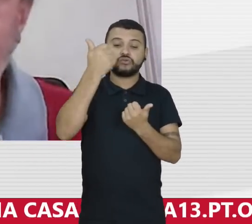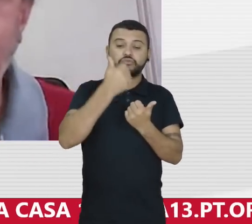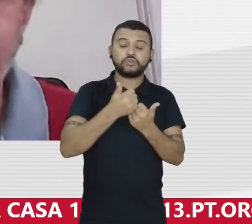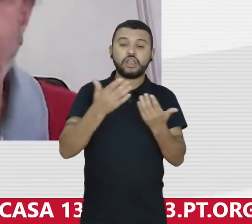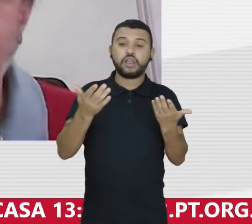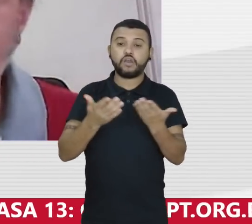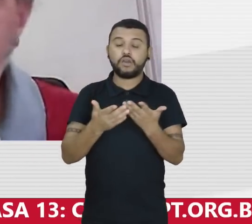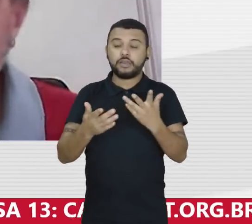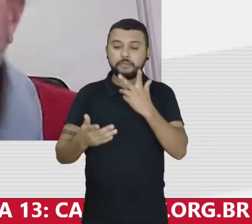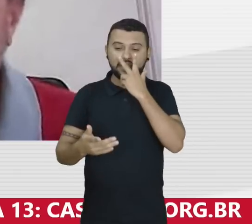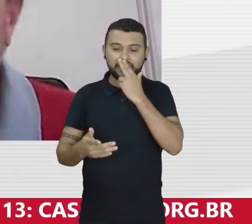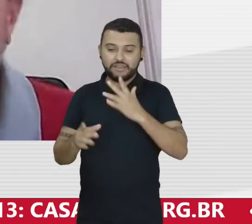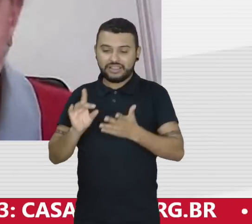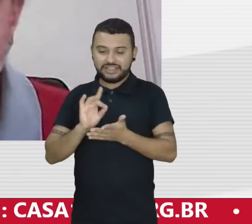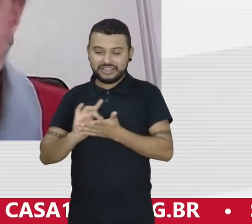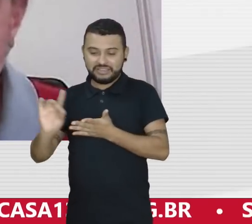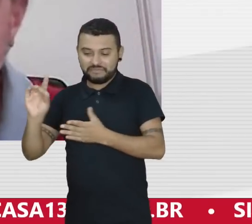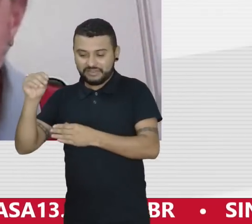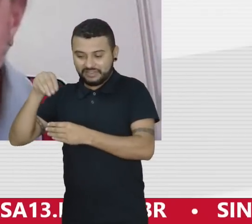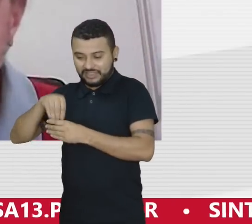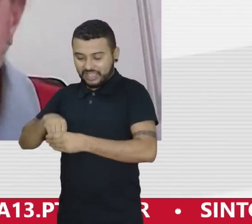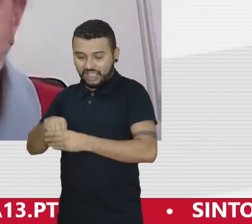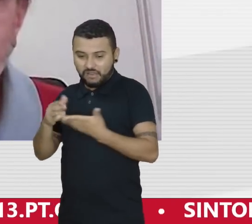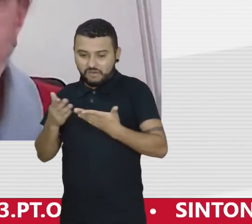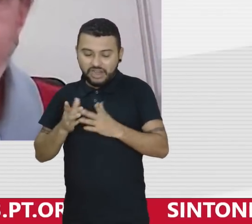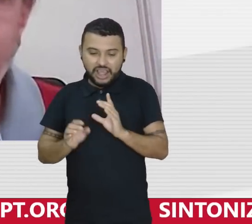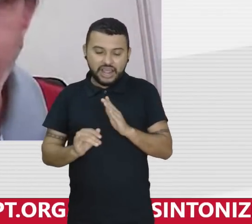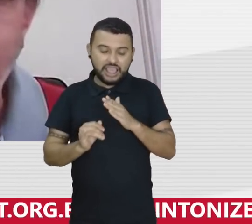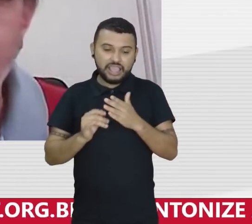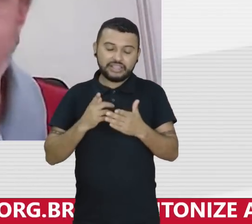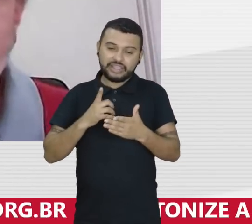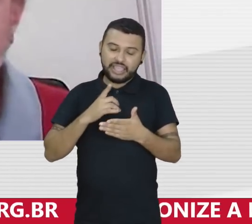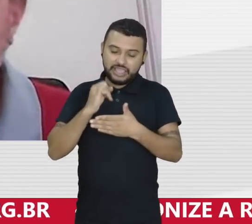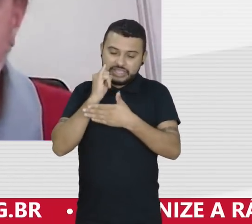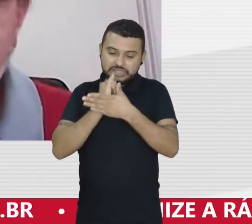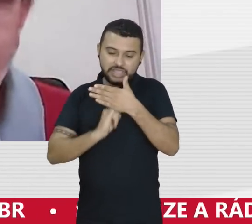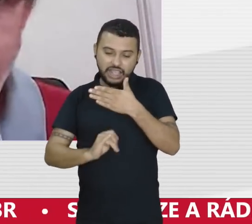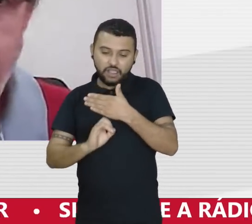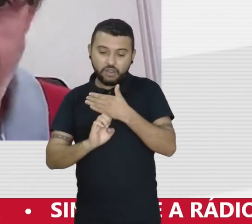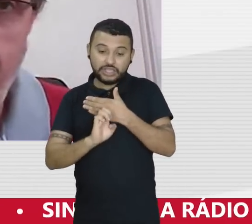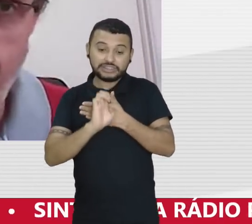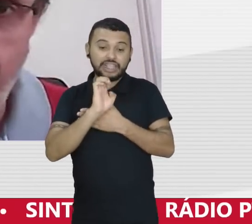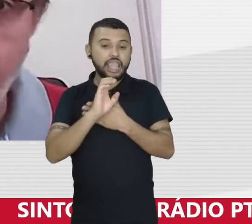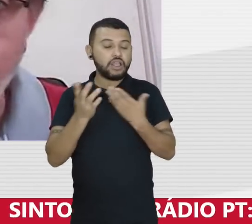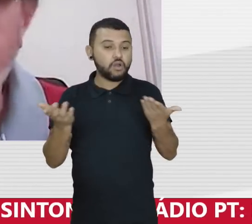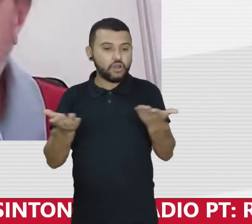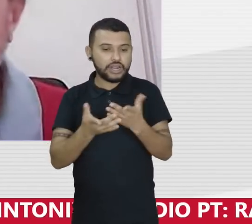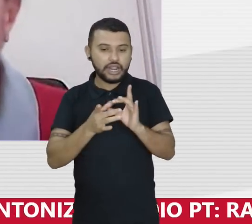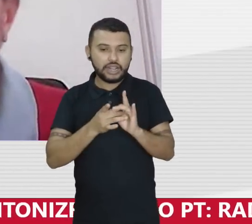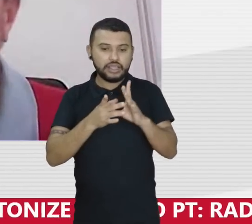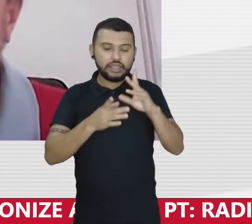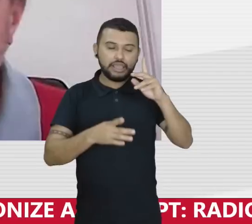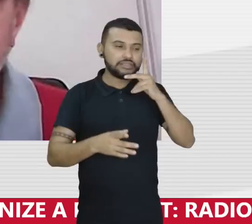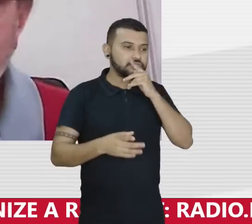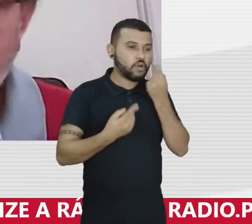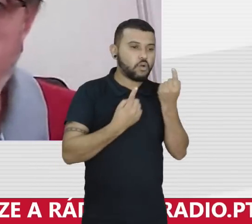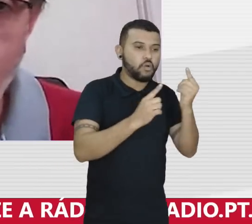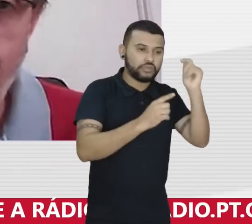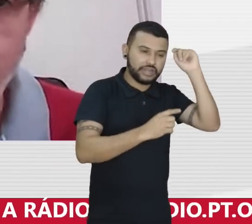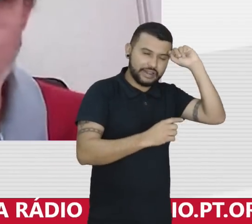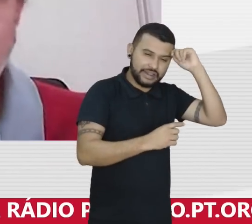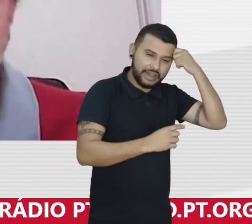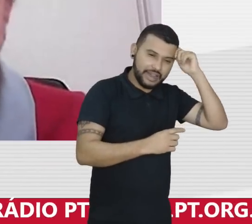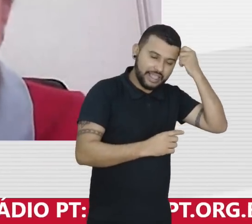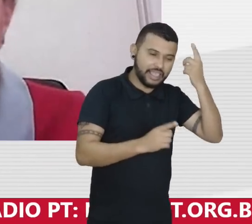o inimigo externo pelo inimigo interno, né? Então, o inimigo interno a combater é o negro na periferia, é